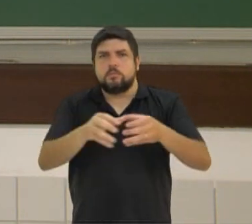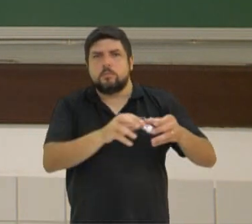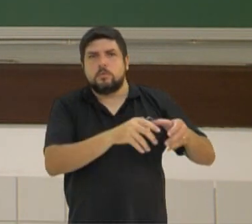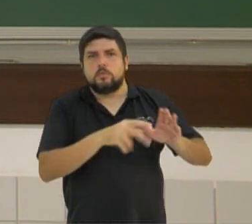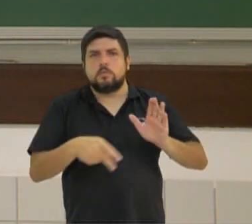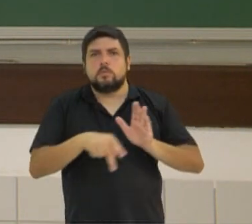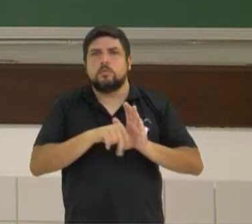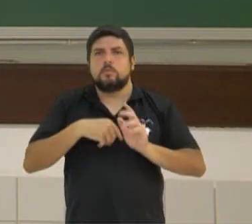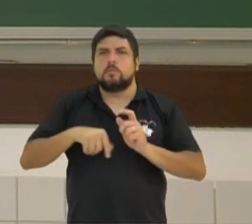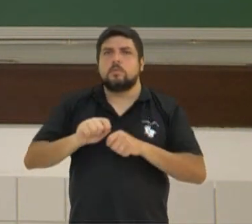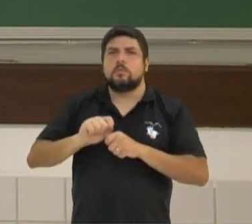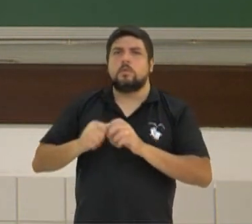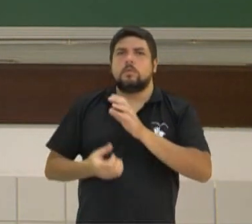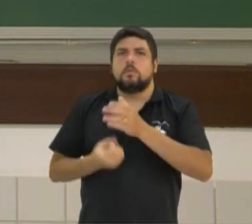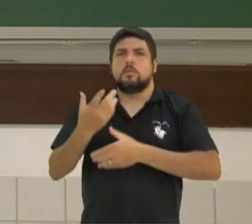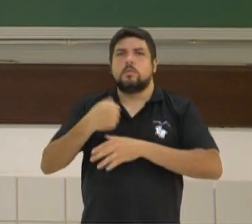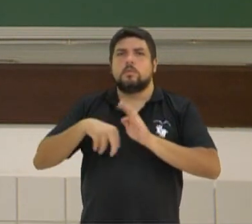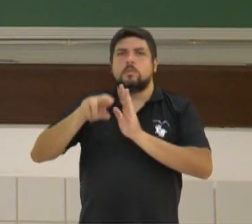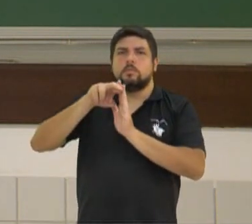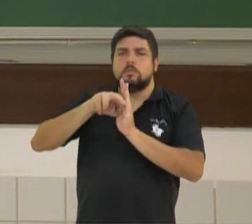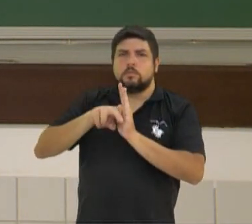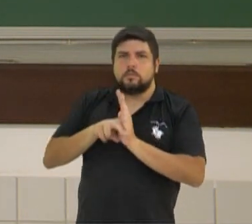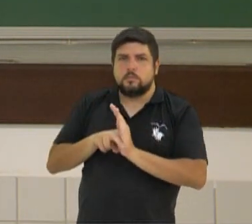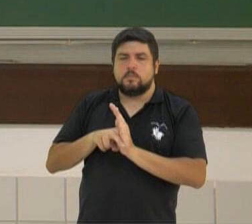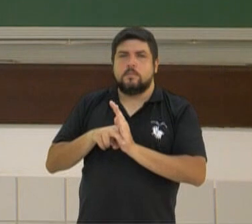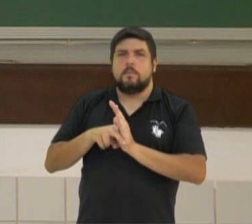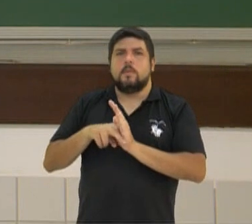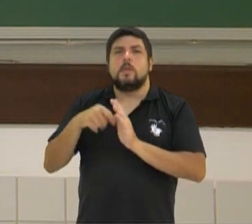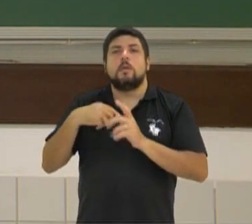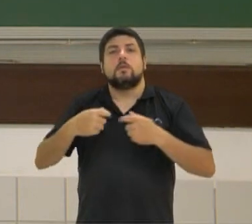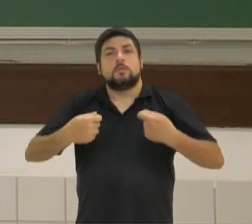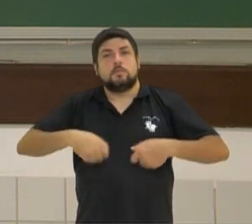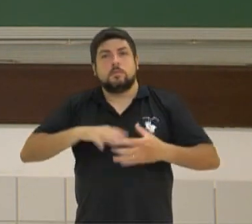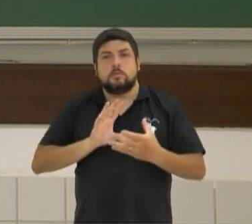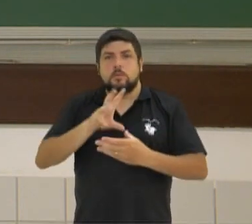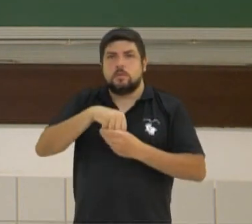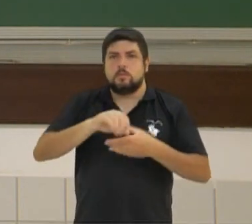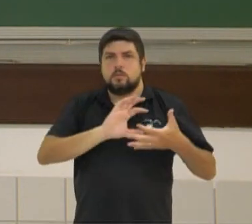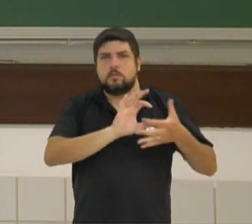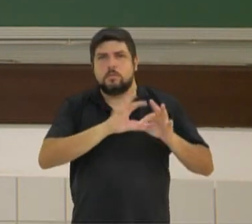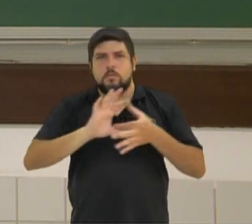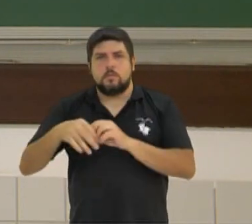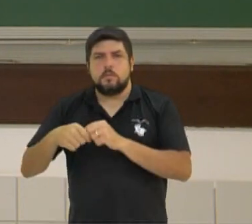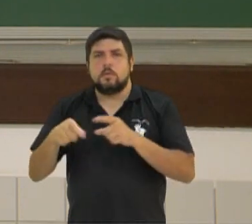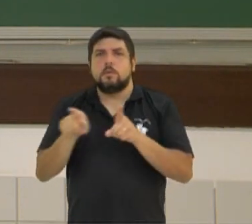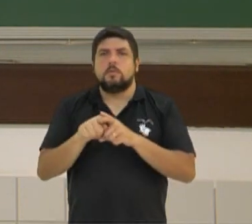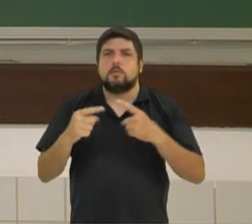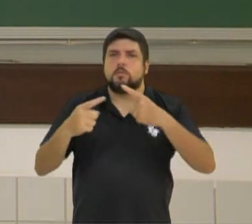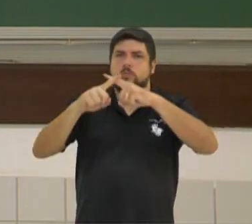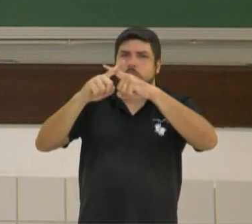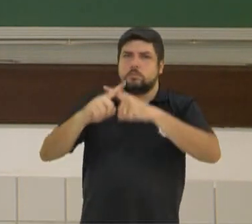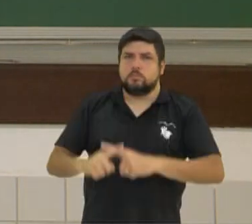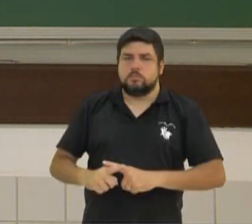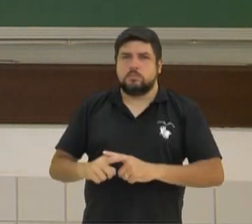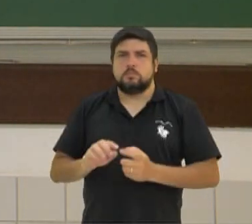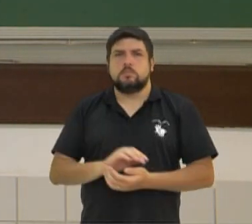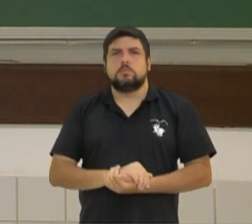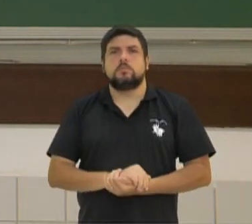que essas entidades façam isso, né, para que nós possamos ter o esporte dentro das Olimpíadas e possamos ter competições desses esportes